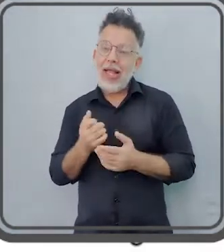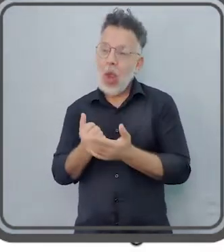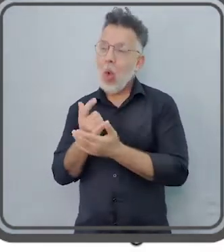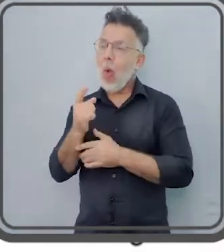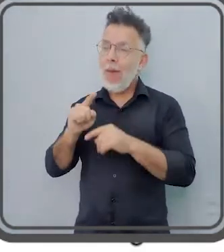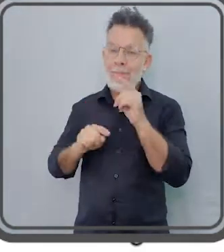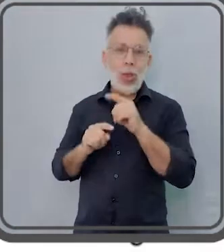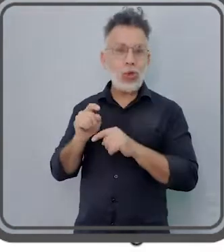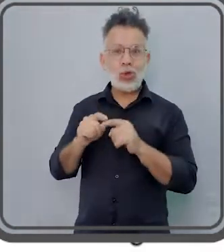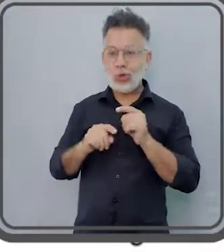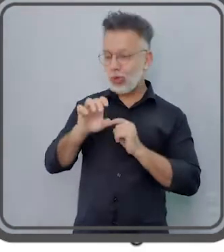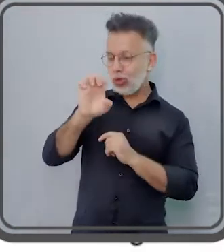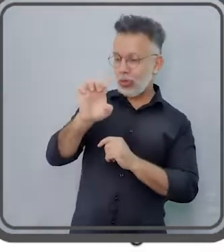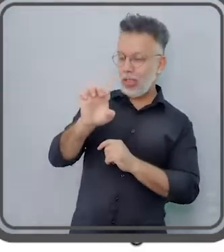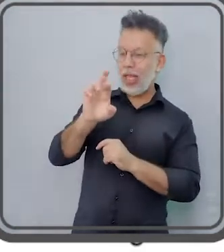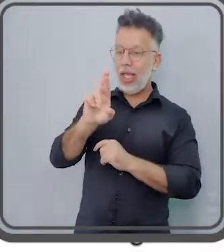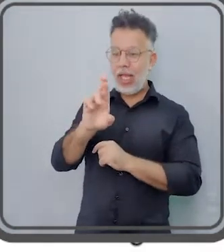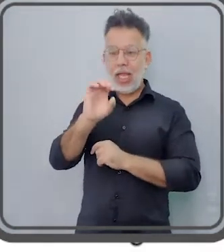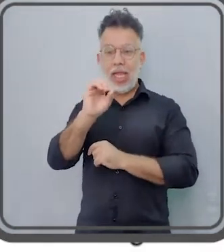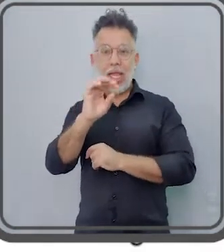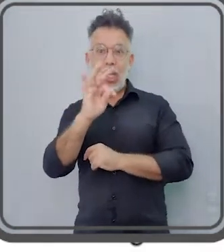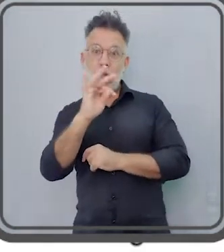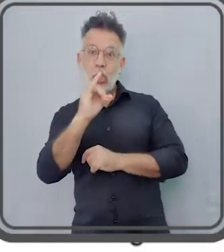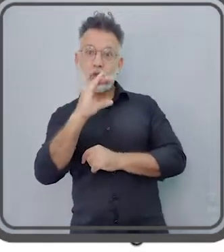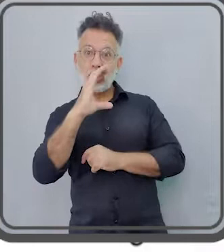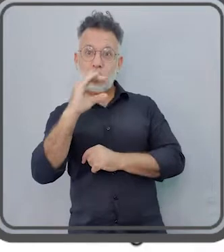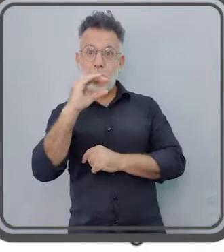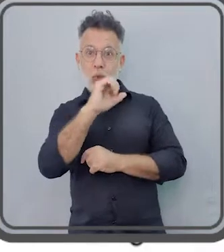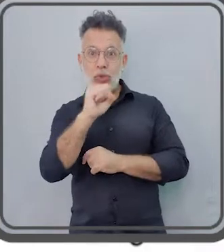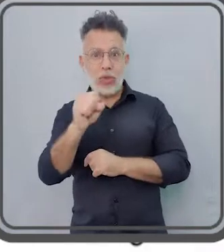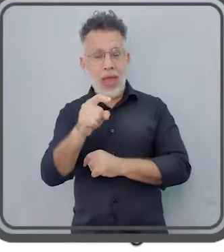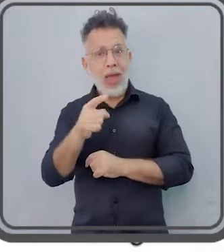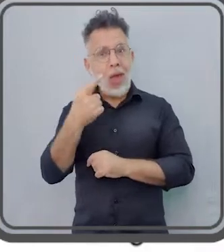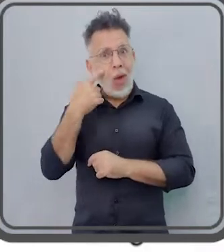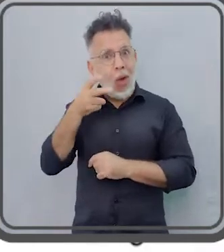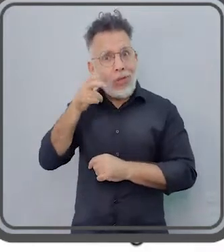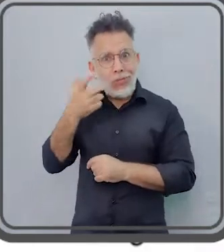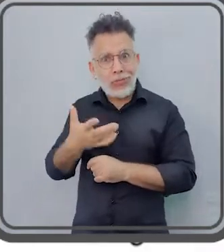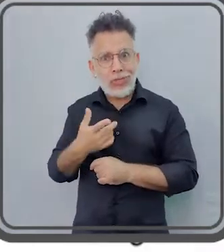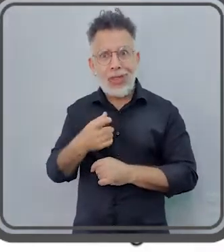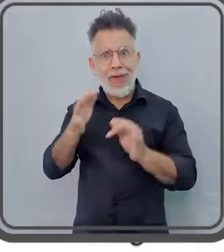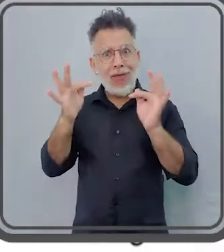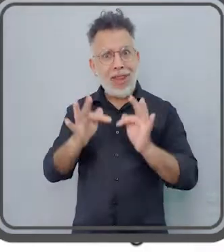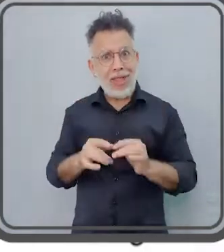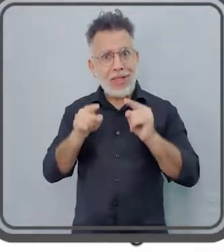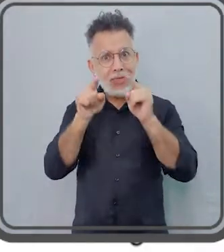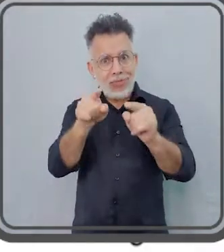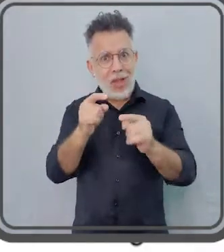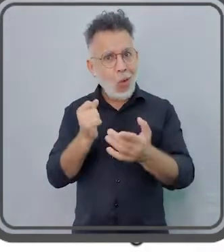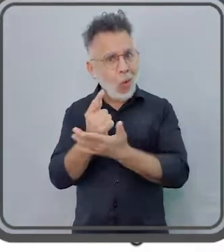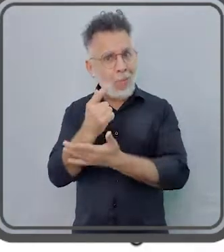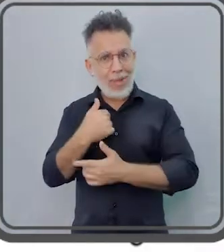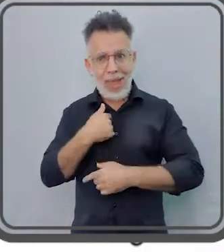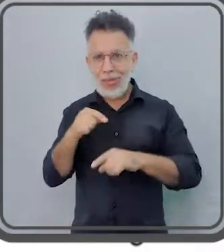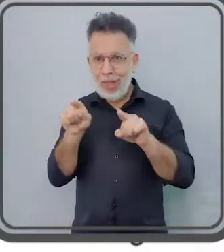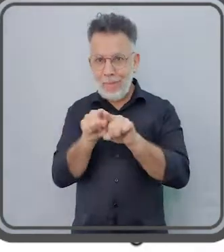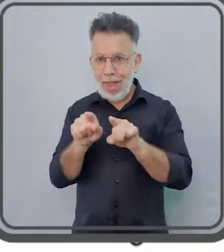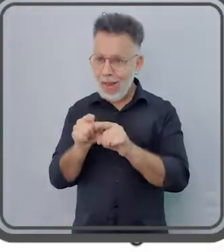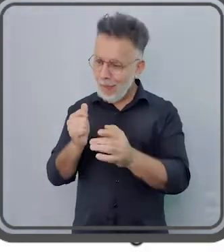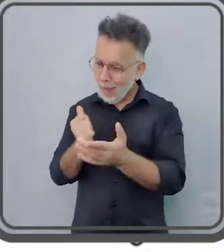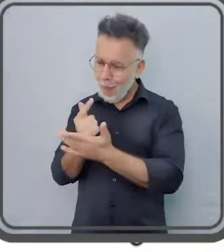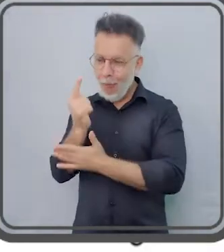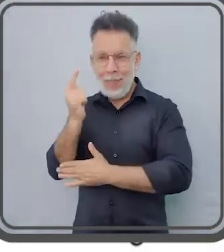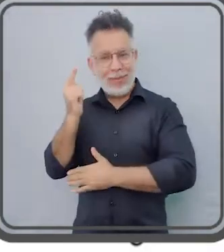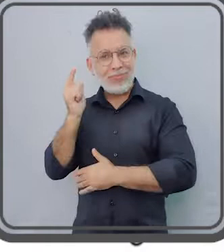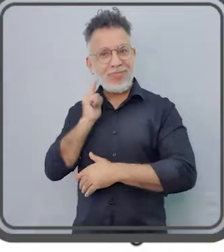falo, gente, escuta o que você está me falando, né? Pelo amor de Deus, eu tô feliz que você compra. Eu também compro. E